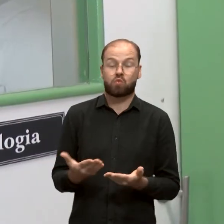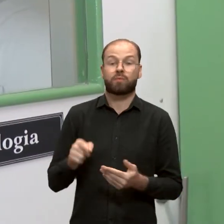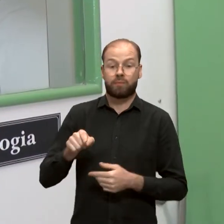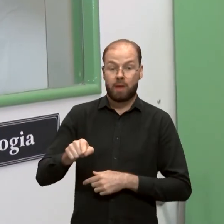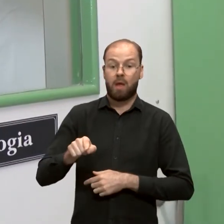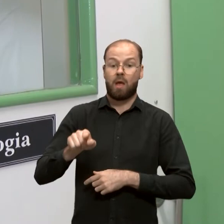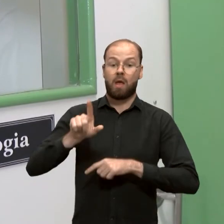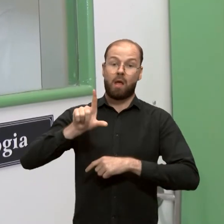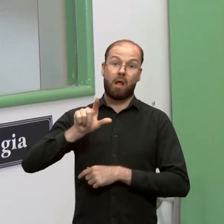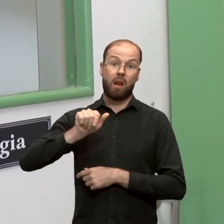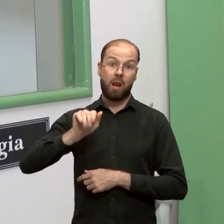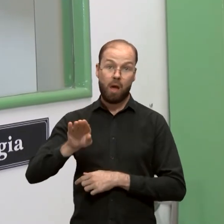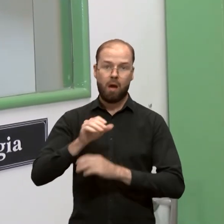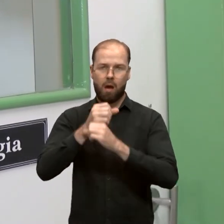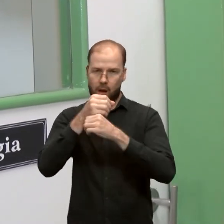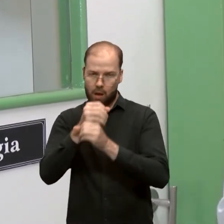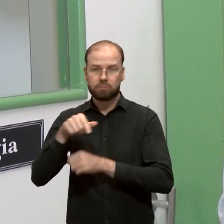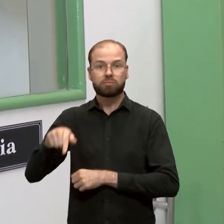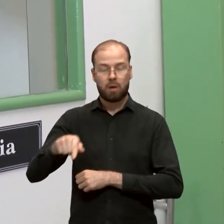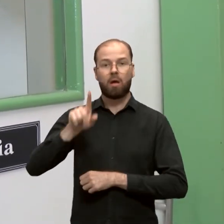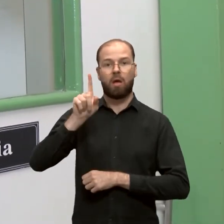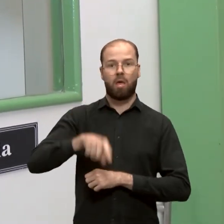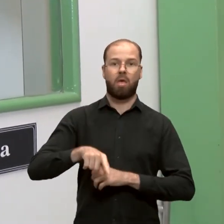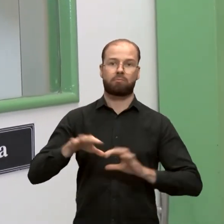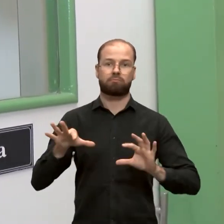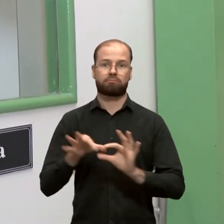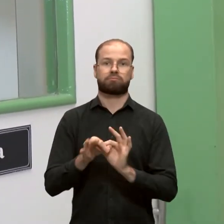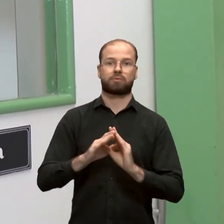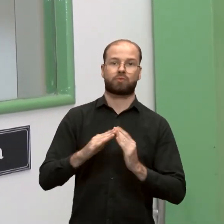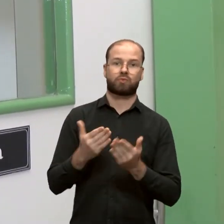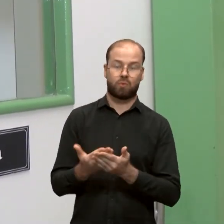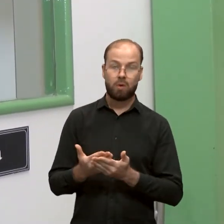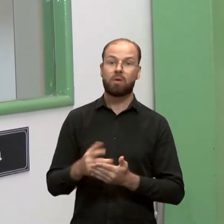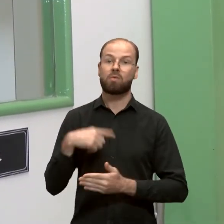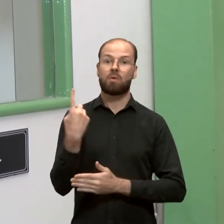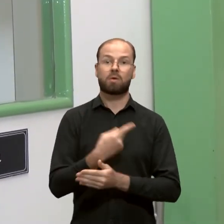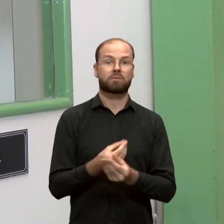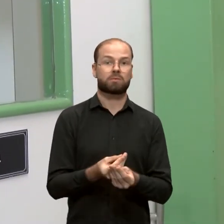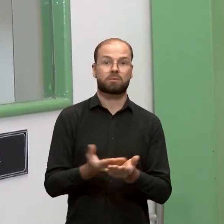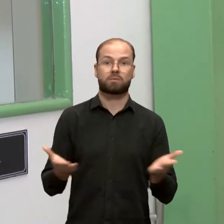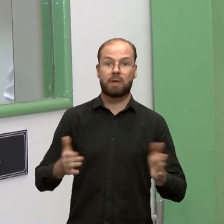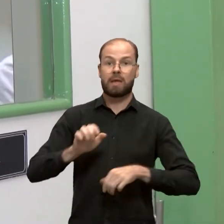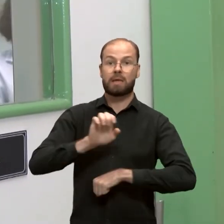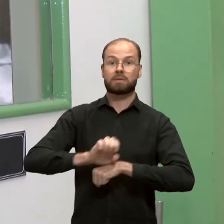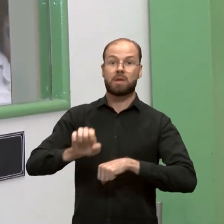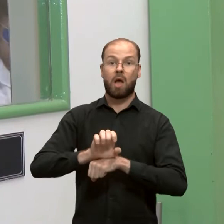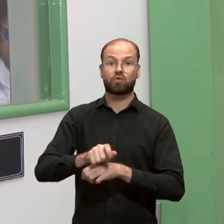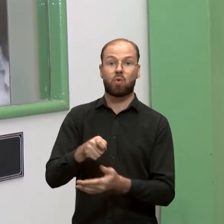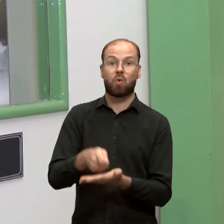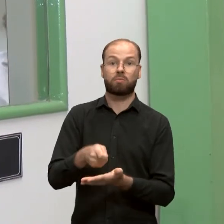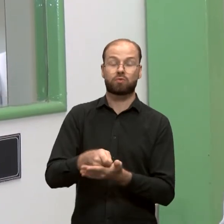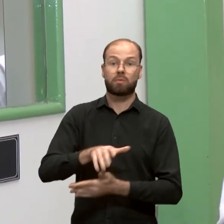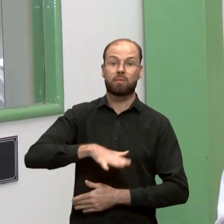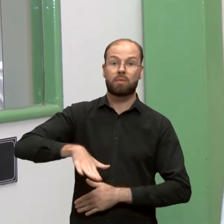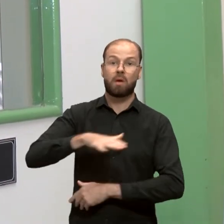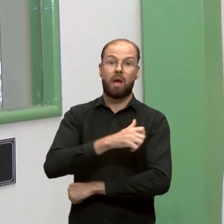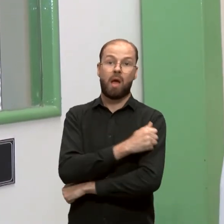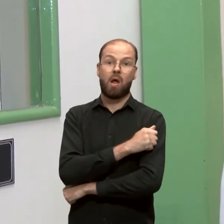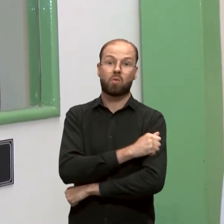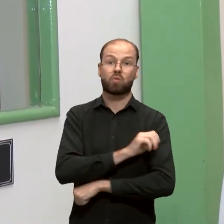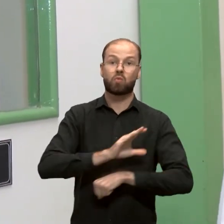escola, como eu falei, e nós oferecemos um estágio curricular obrigatório para os alunos do curso